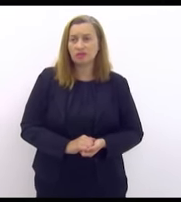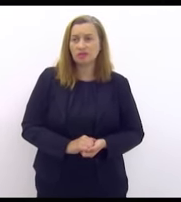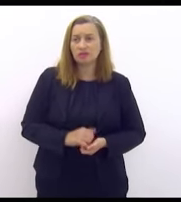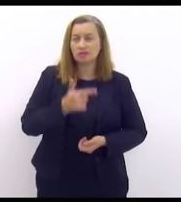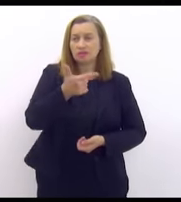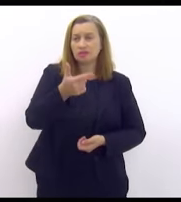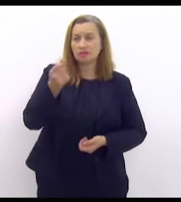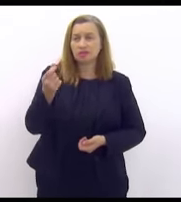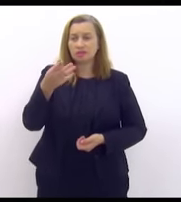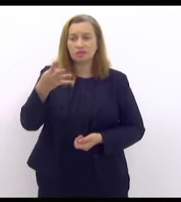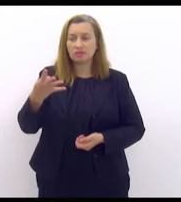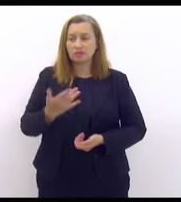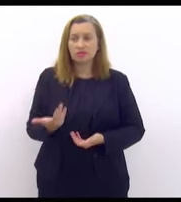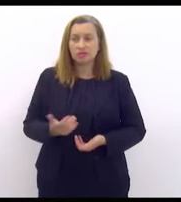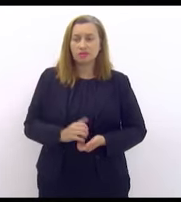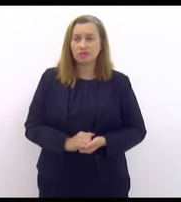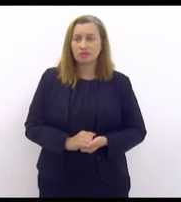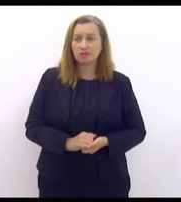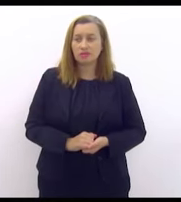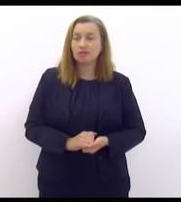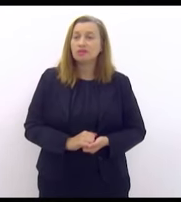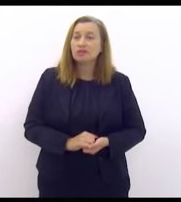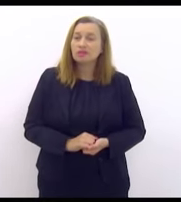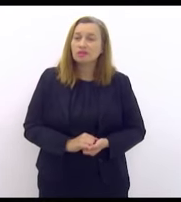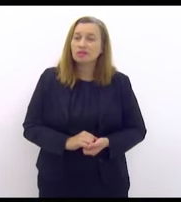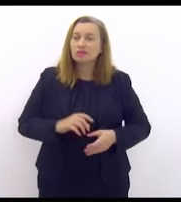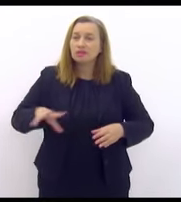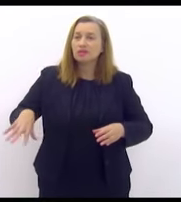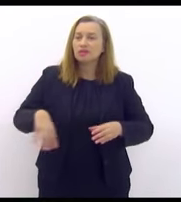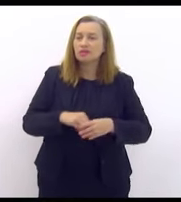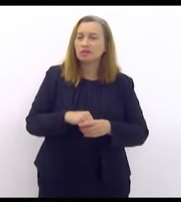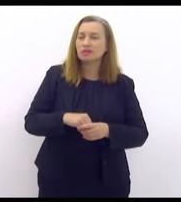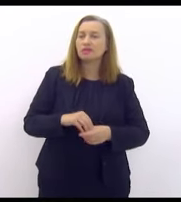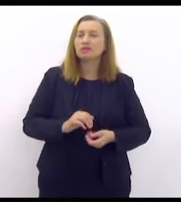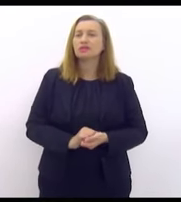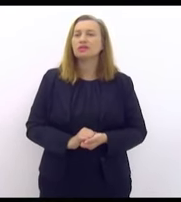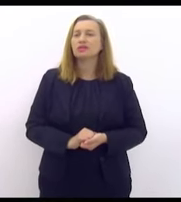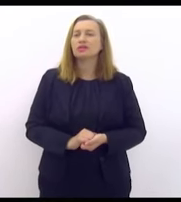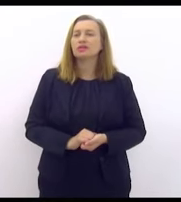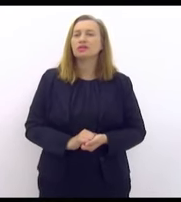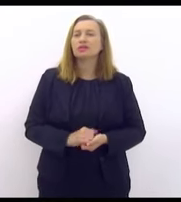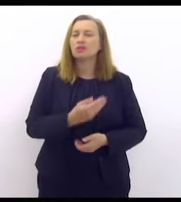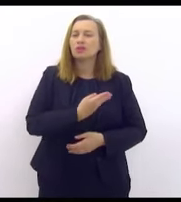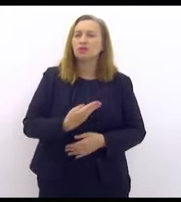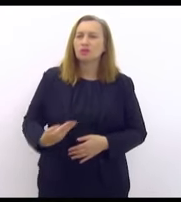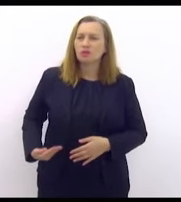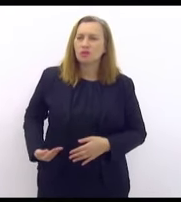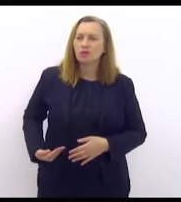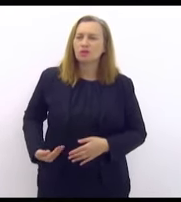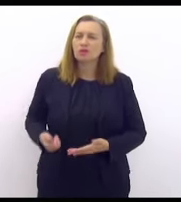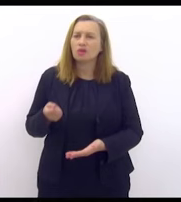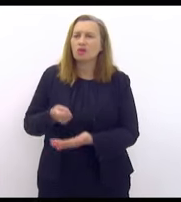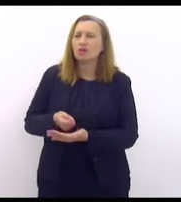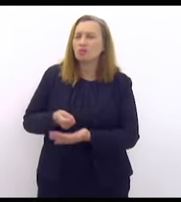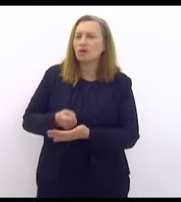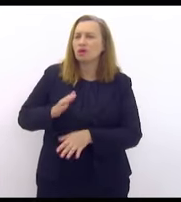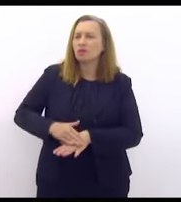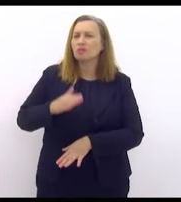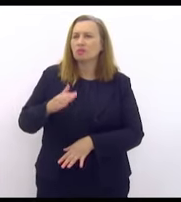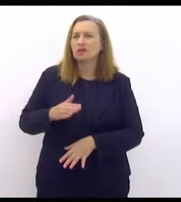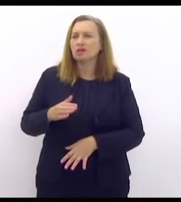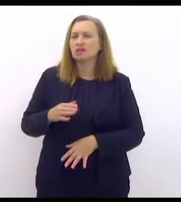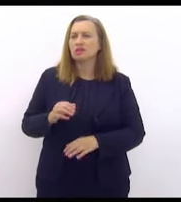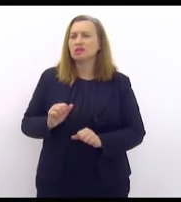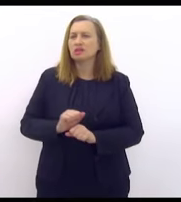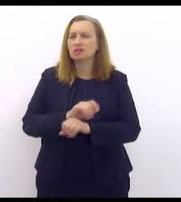2024 é fundamental que o governo encontre soluções para incrementar a receita. O governo que tem que passar a cobrar com mais ênfase os seus grandes